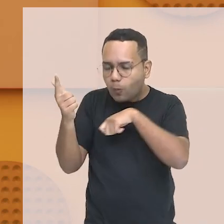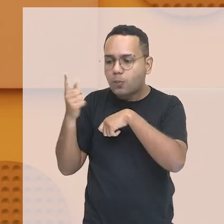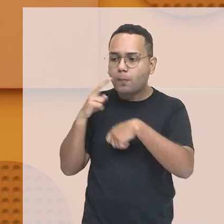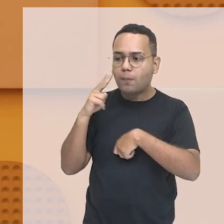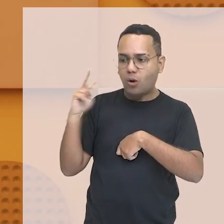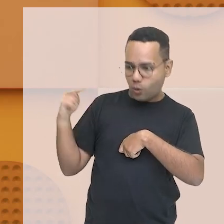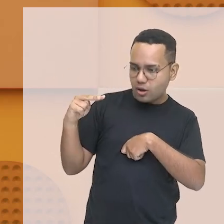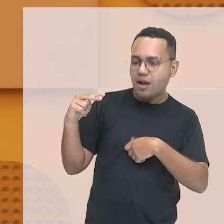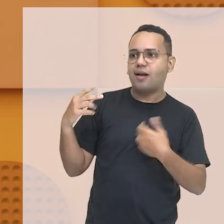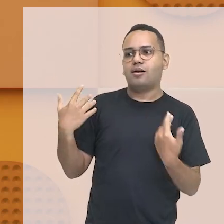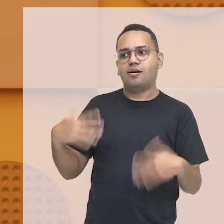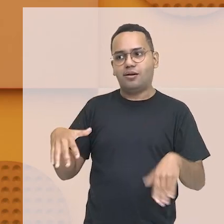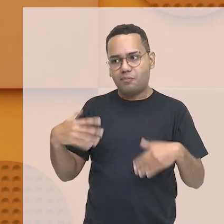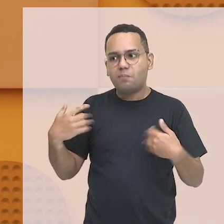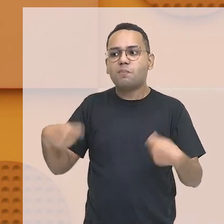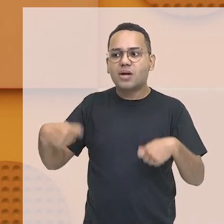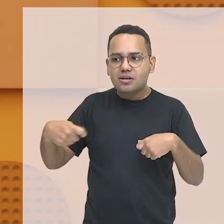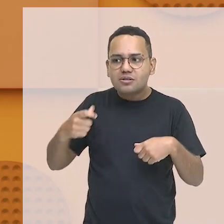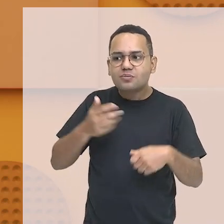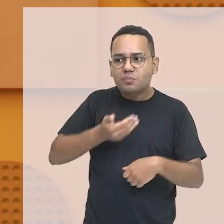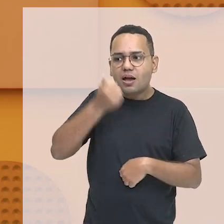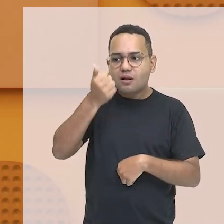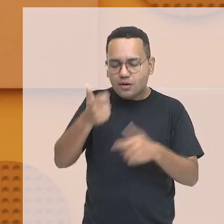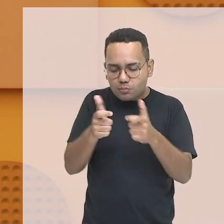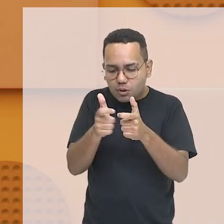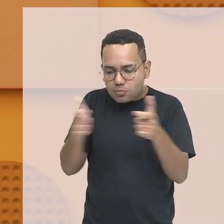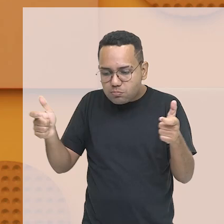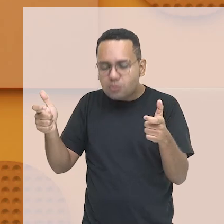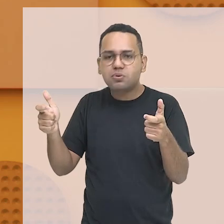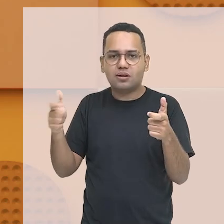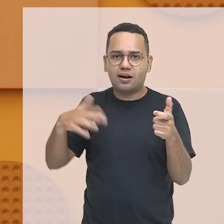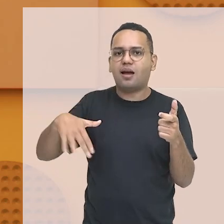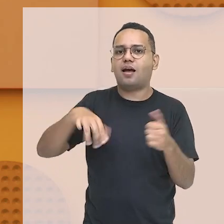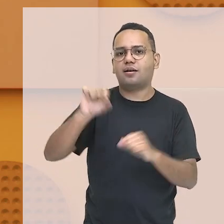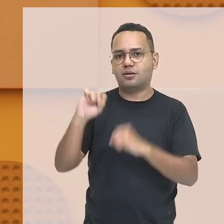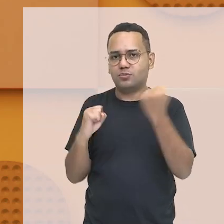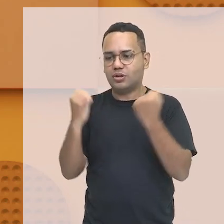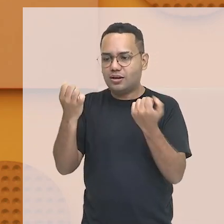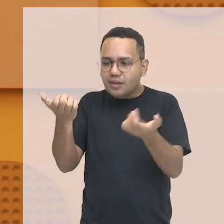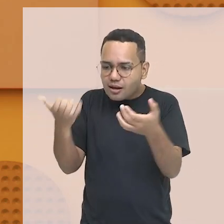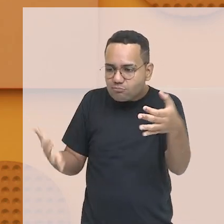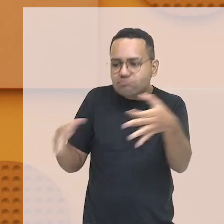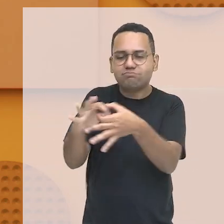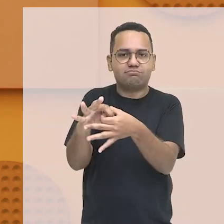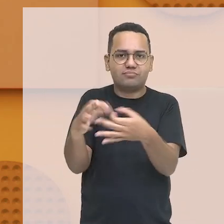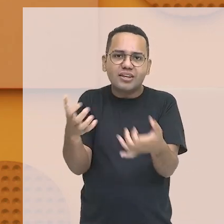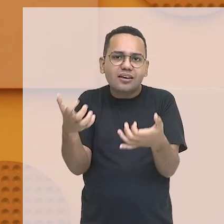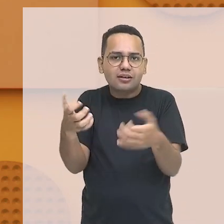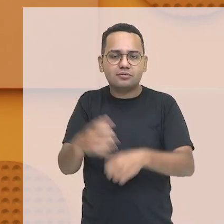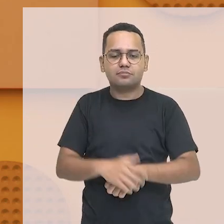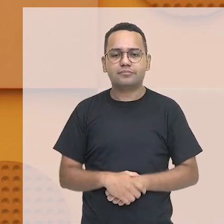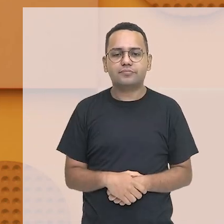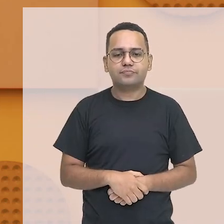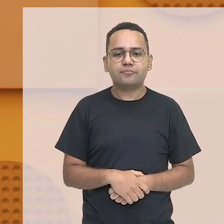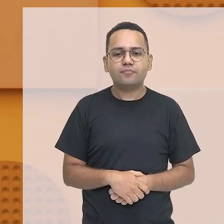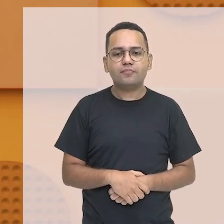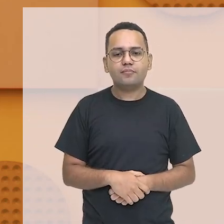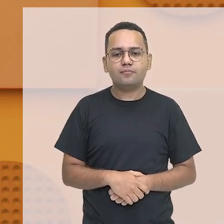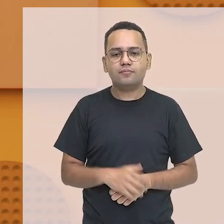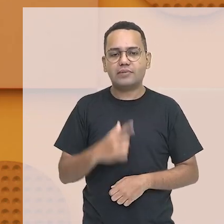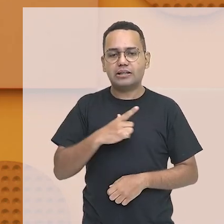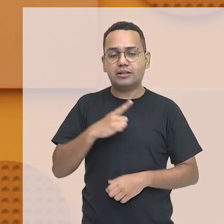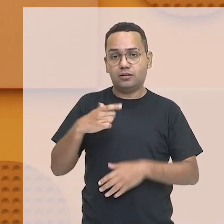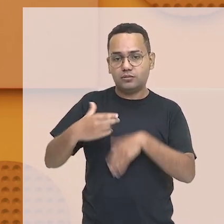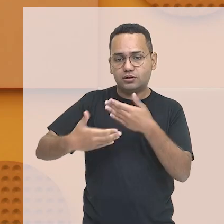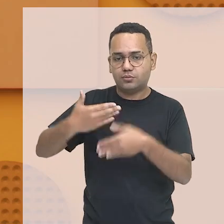também integrar, né, se desenvolver também nesse processo de industrialização. Consequentemente, vem aí o